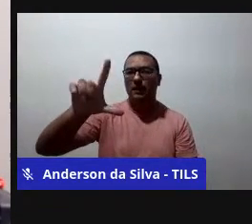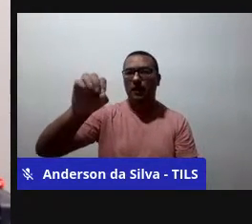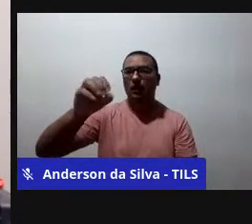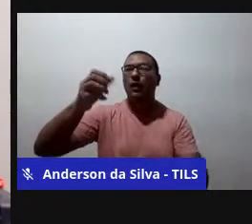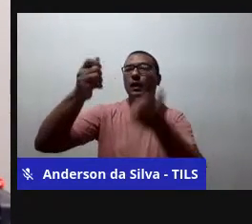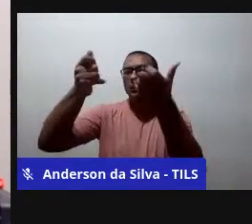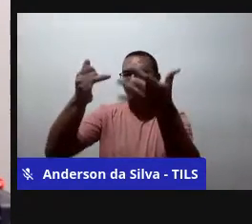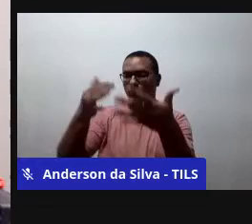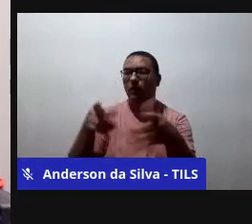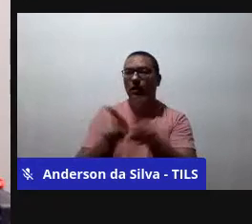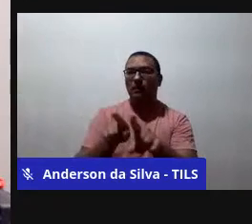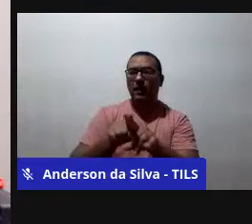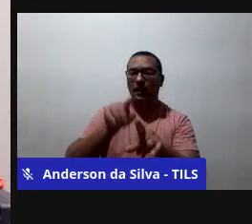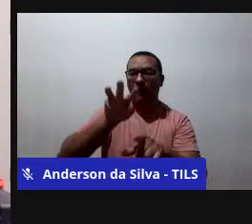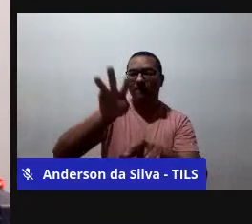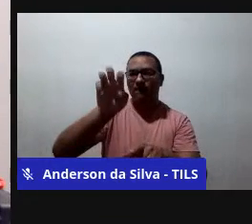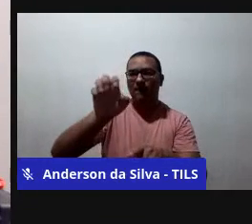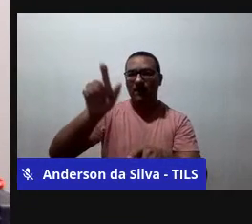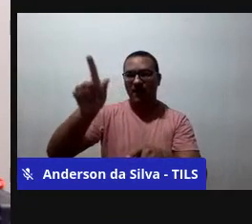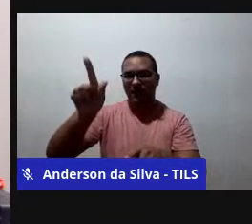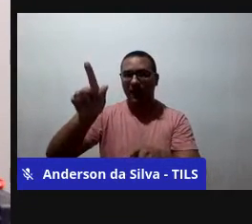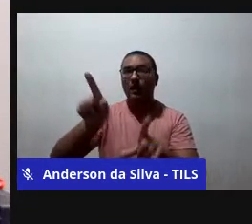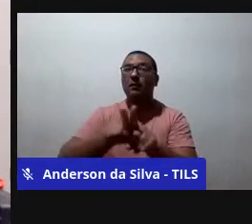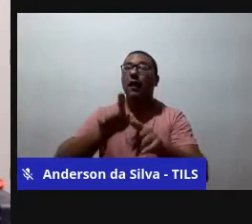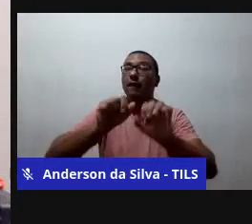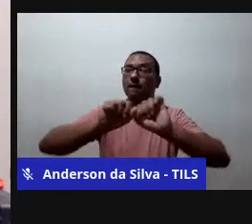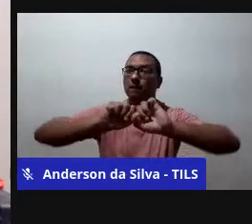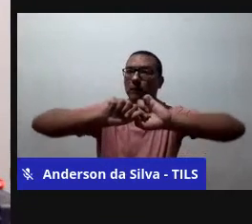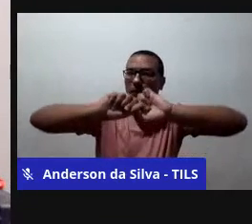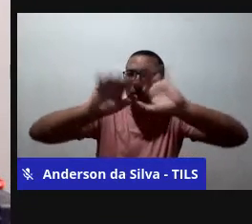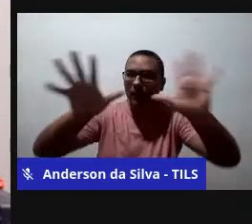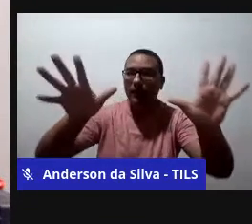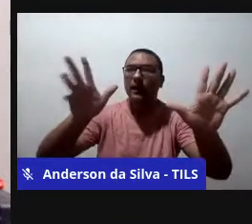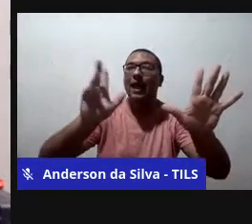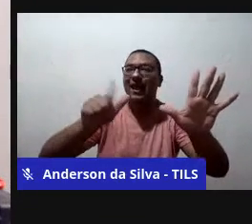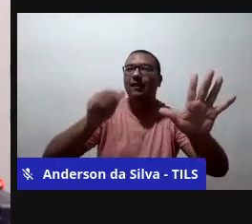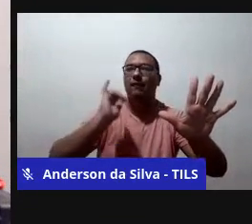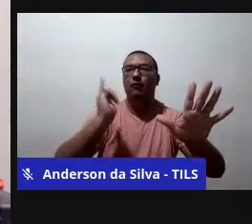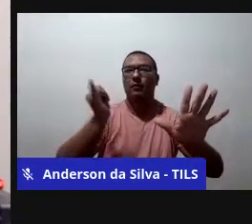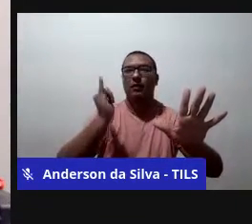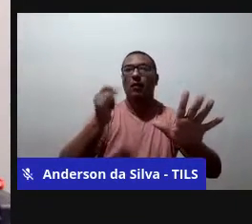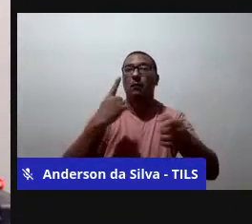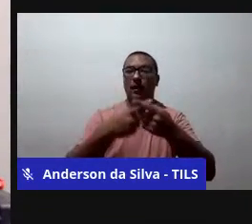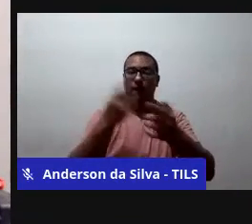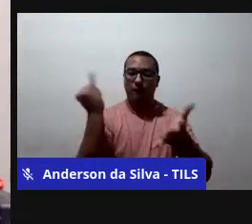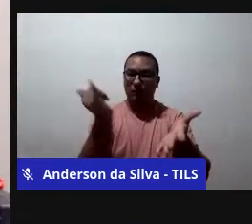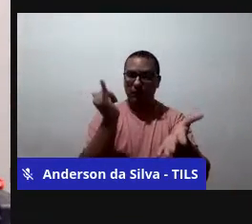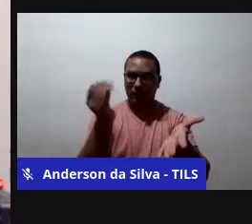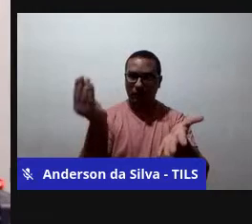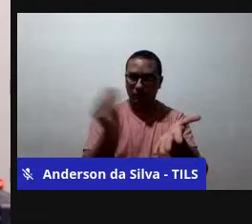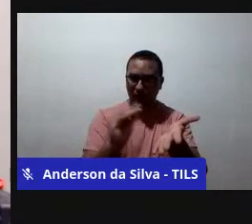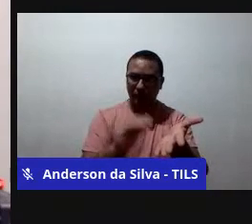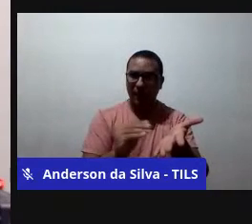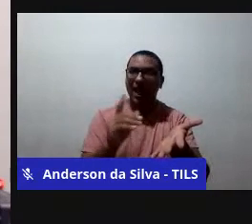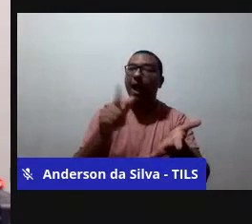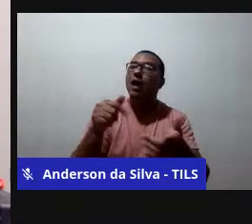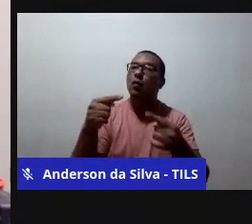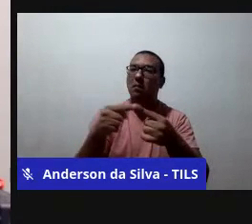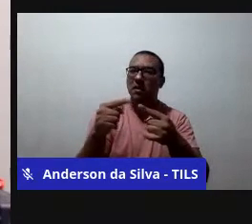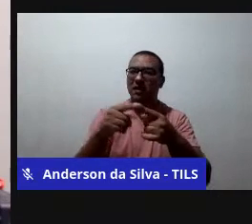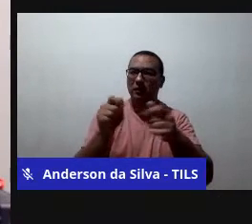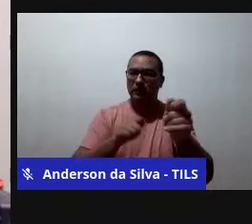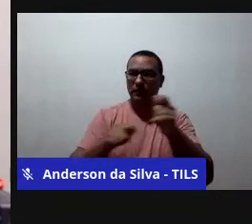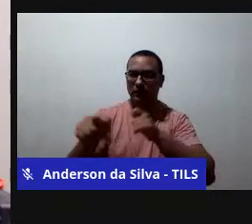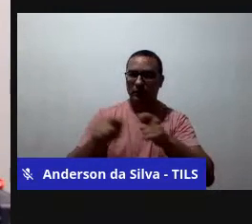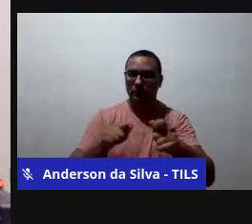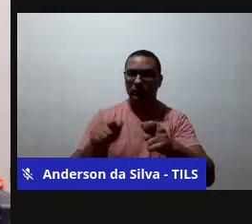aqui da Vega, quando ele fala da transparência dos dados, porque uma vez que está lá, né? E esse é o princípio da administração, né? Eu preciso conhecer